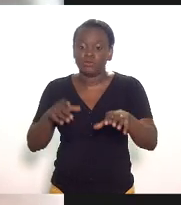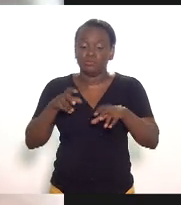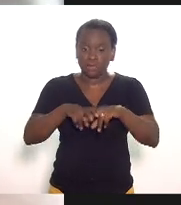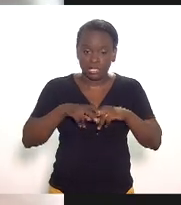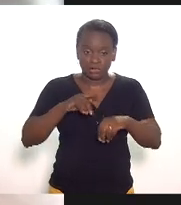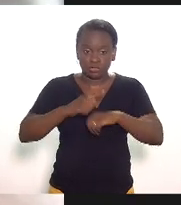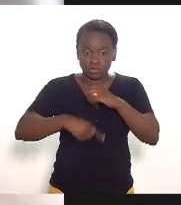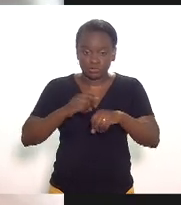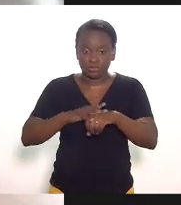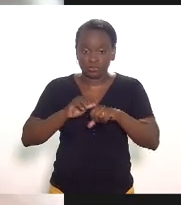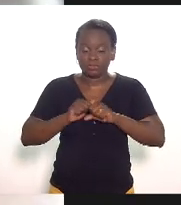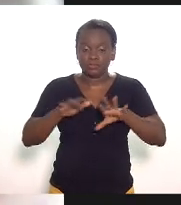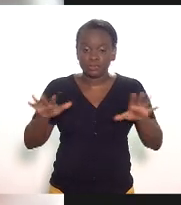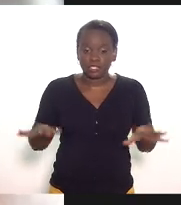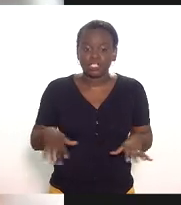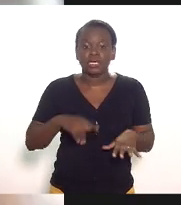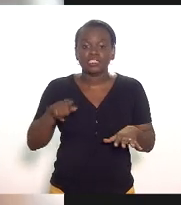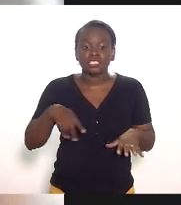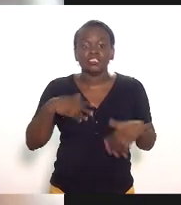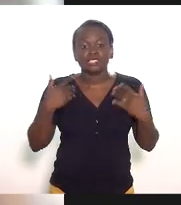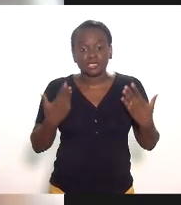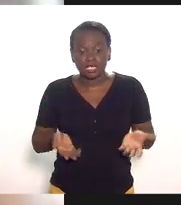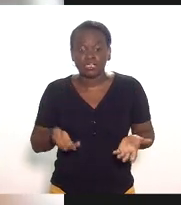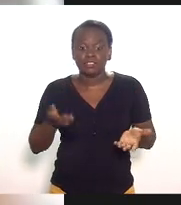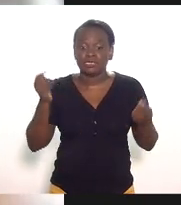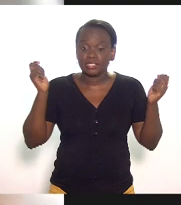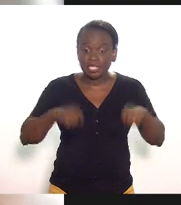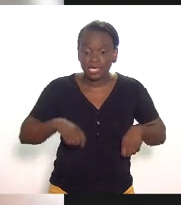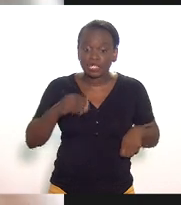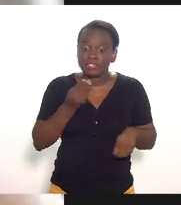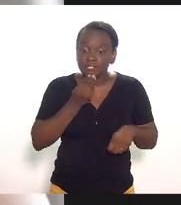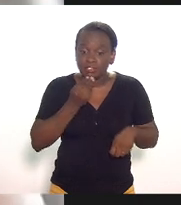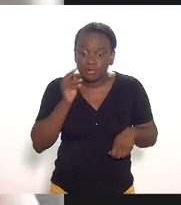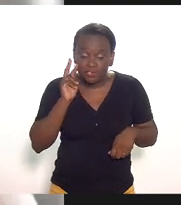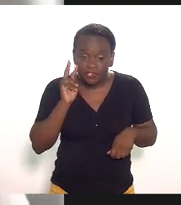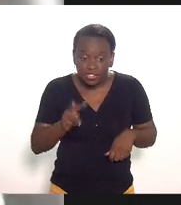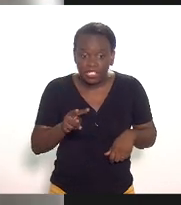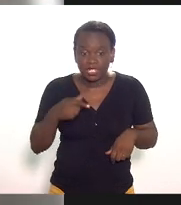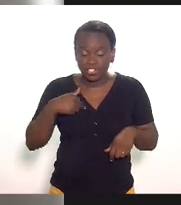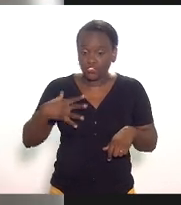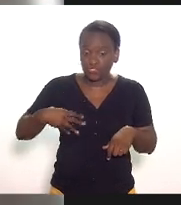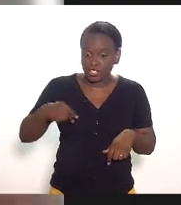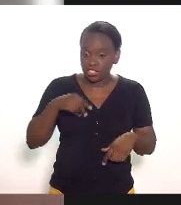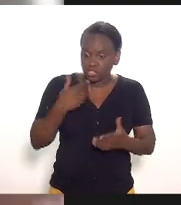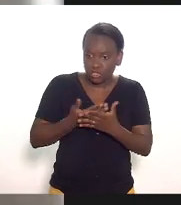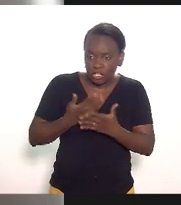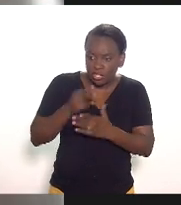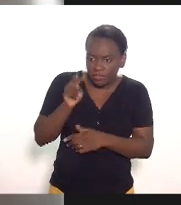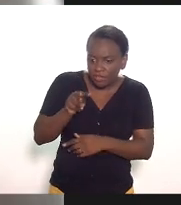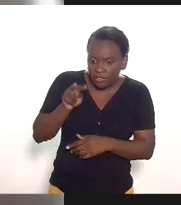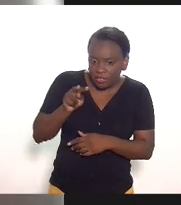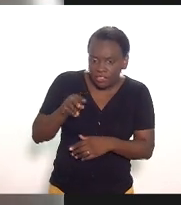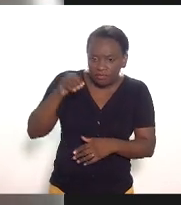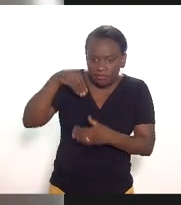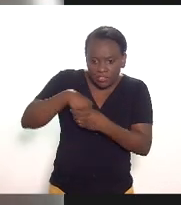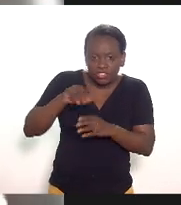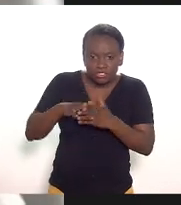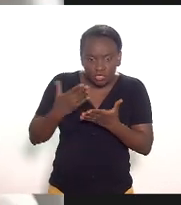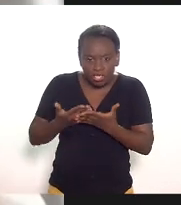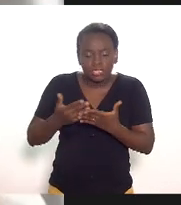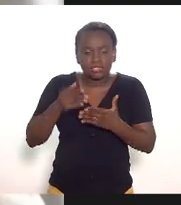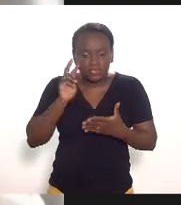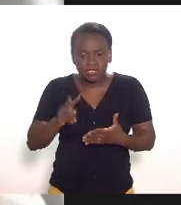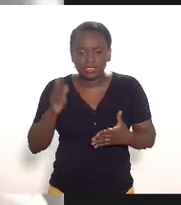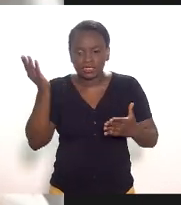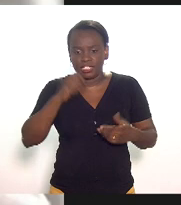pandemia, quando nós pudemos, enfim, observarmos enquanto pais aquilo que tem acontecido efetivamente dentro de sala de